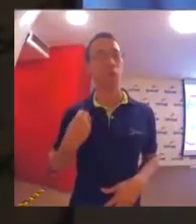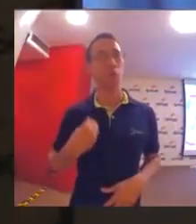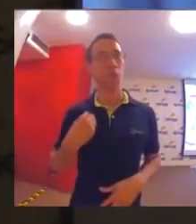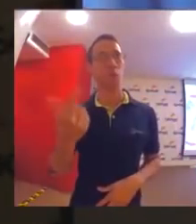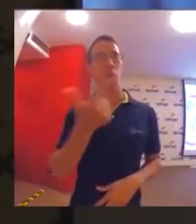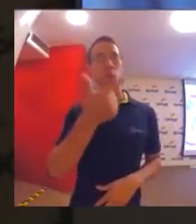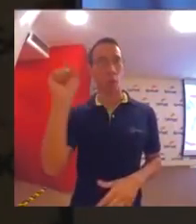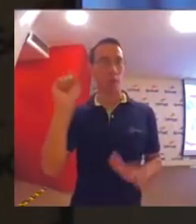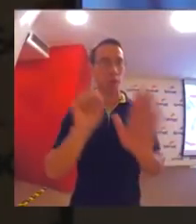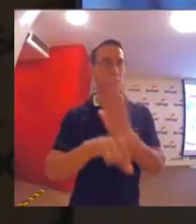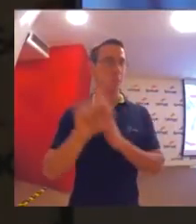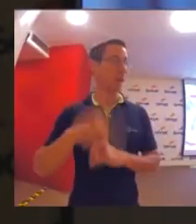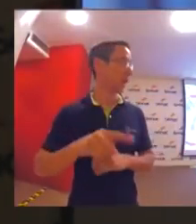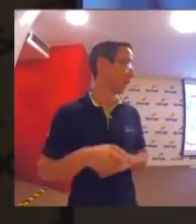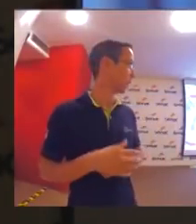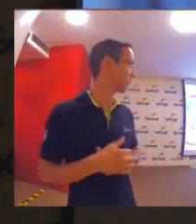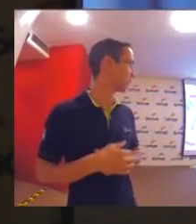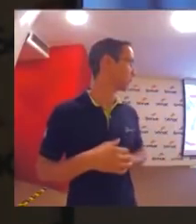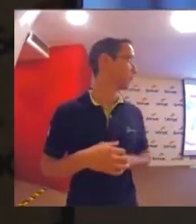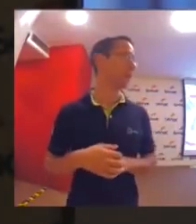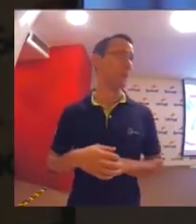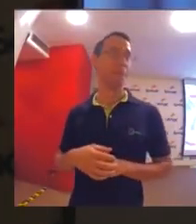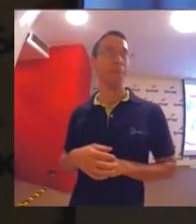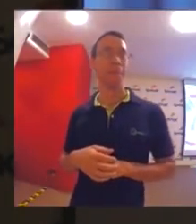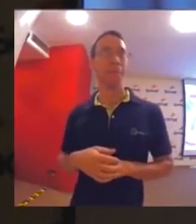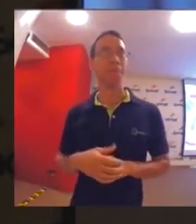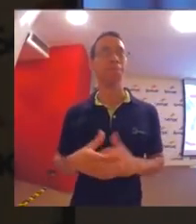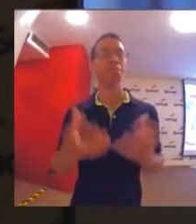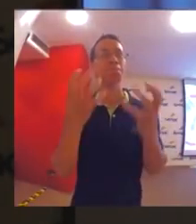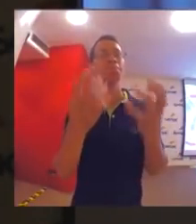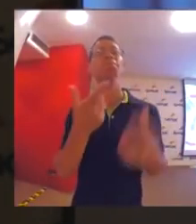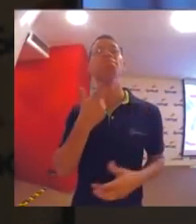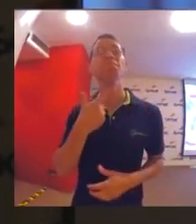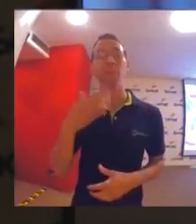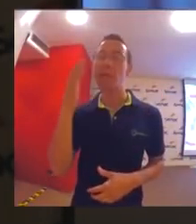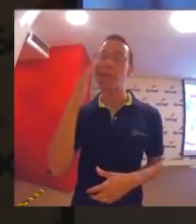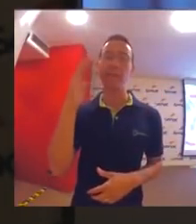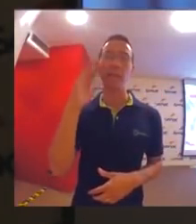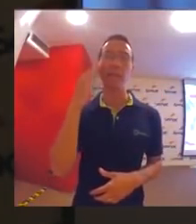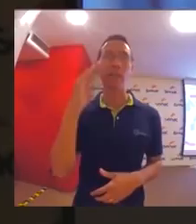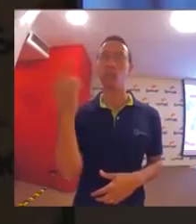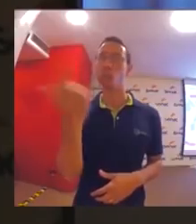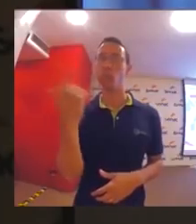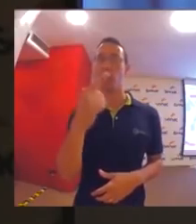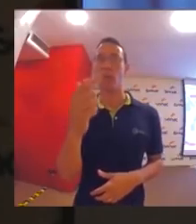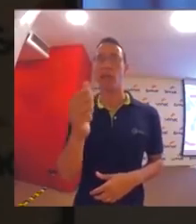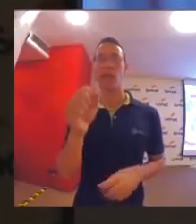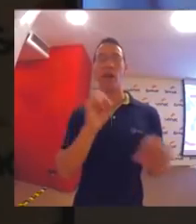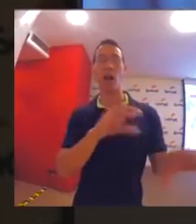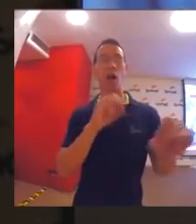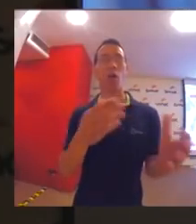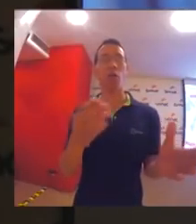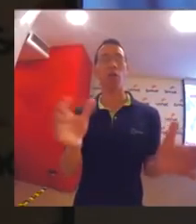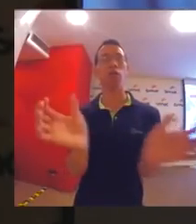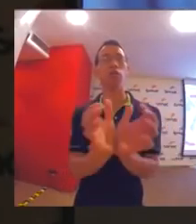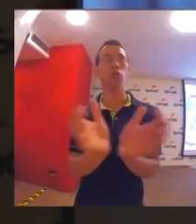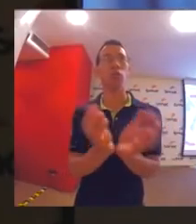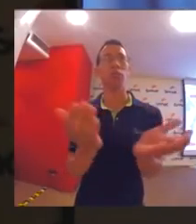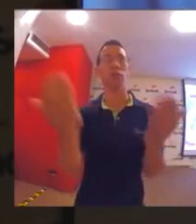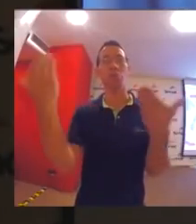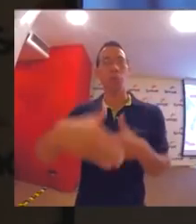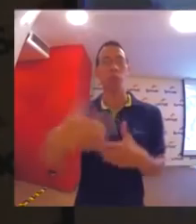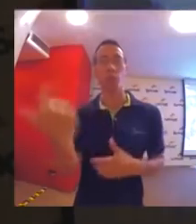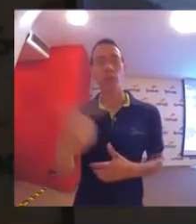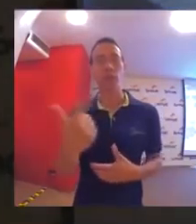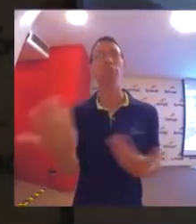outra questão é querer entender se não tem aula, não tem turma, não tem série, não tem prova, o